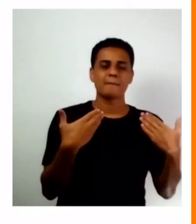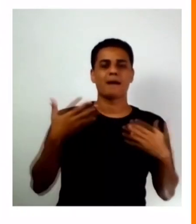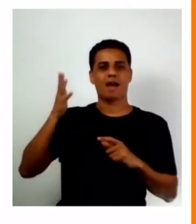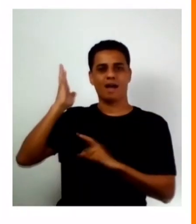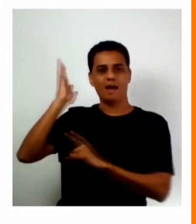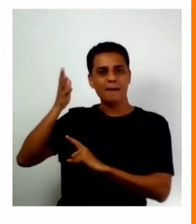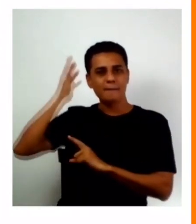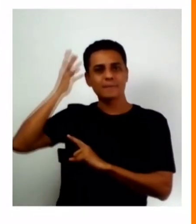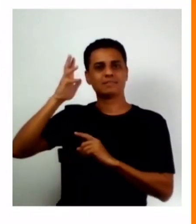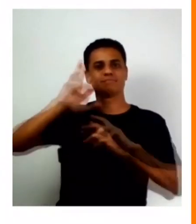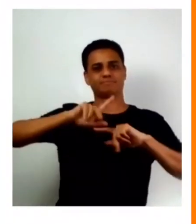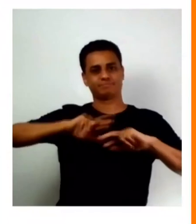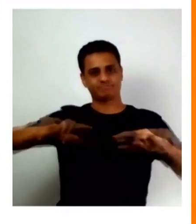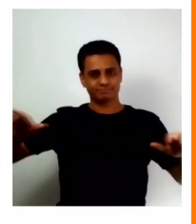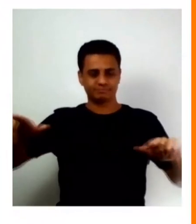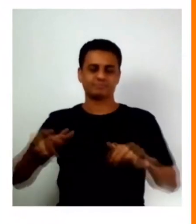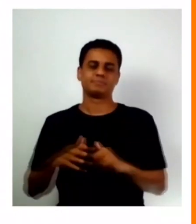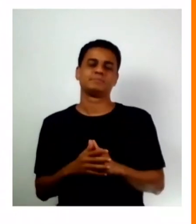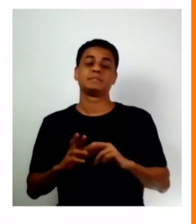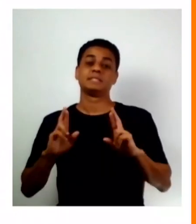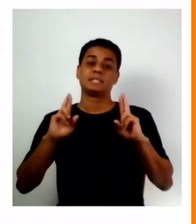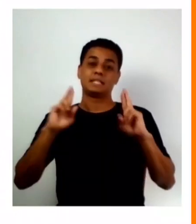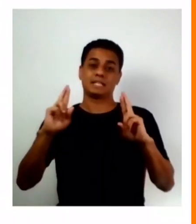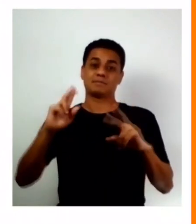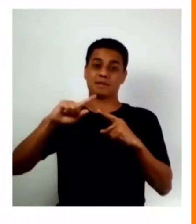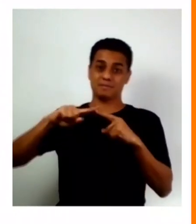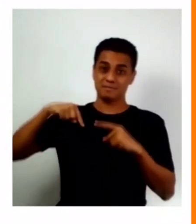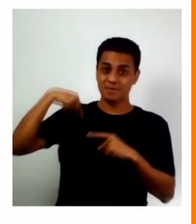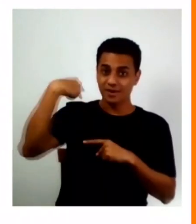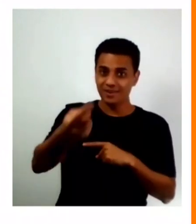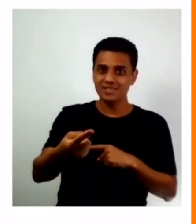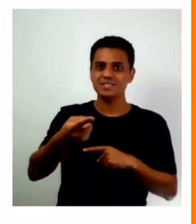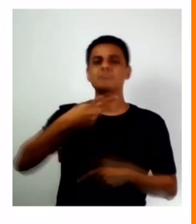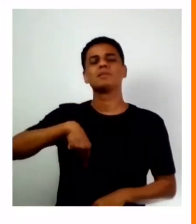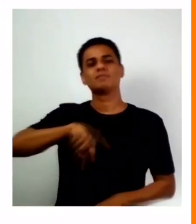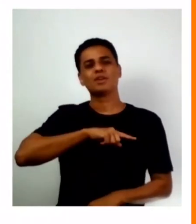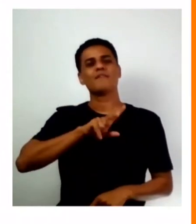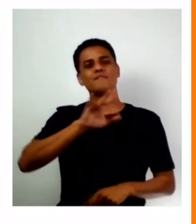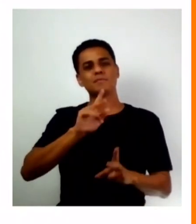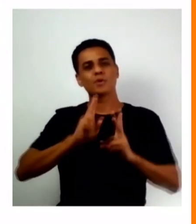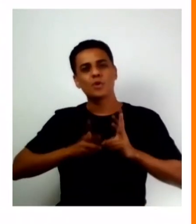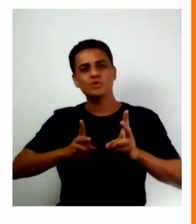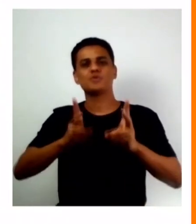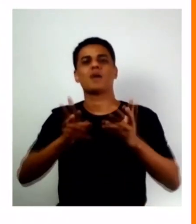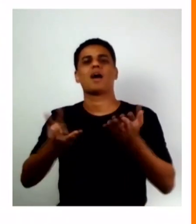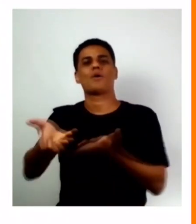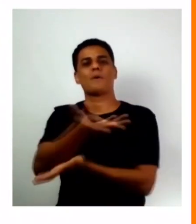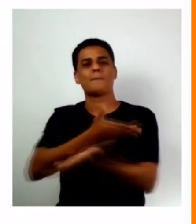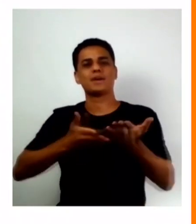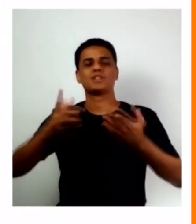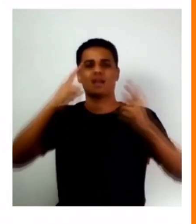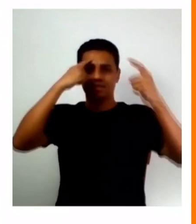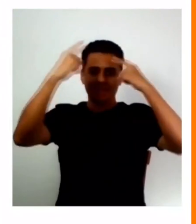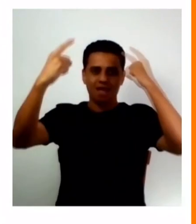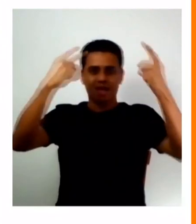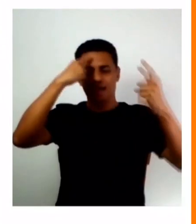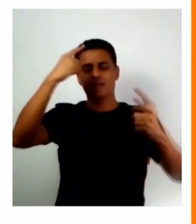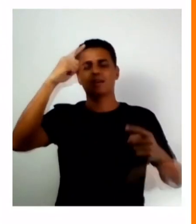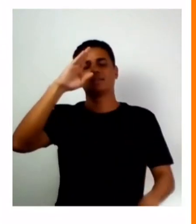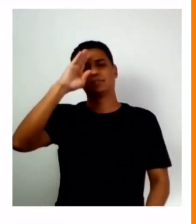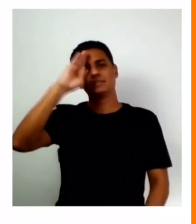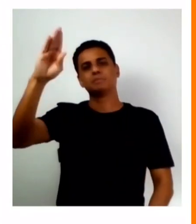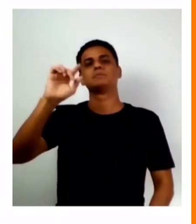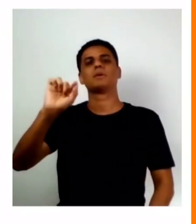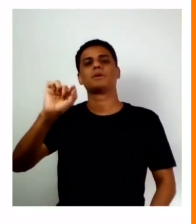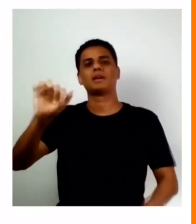esperemos que em próximas ocasões podamos seguir compartilhando ideias e, sobre todo, melhorando